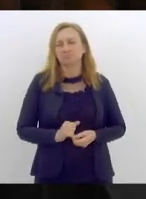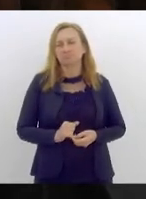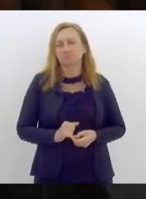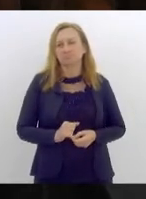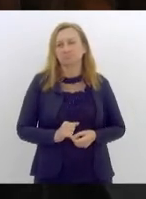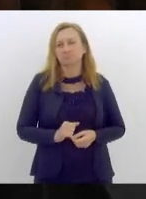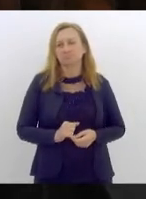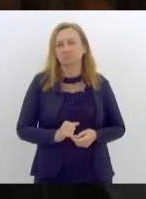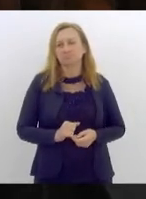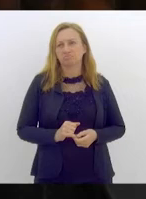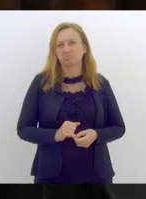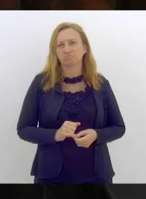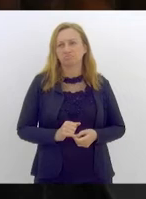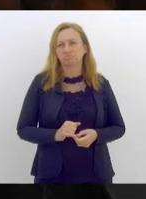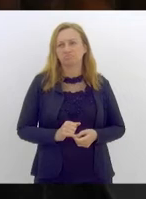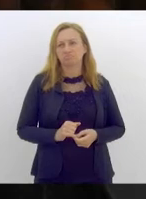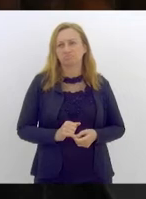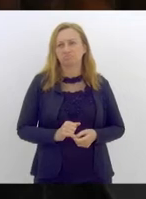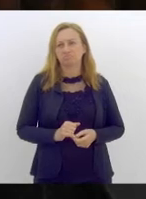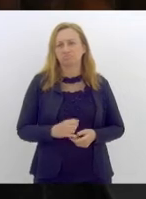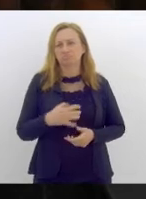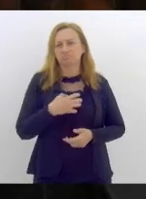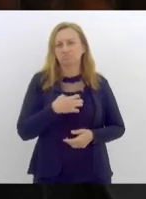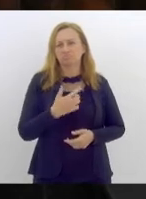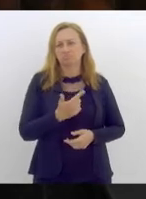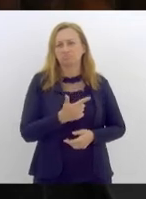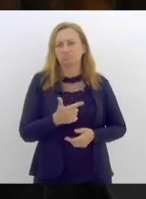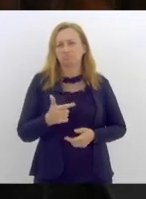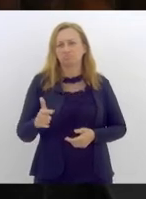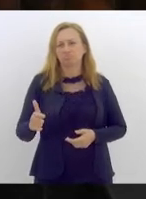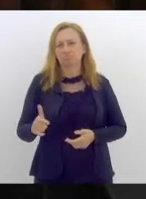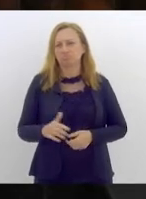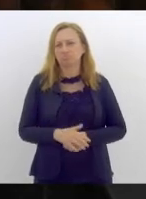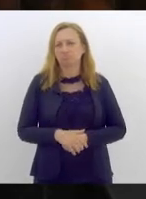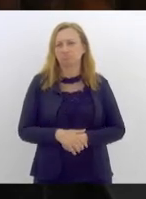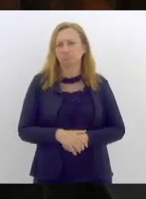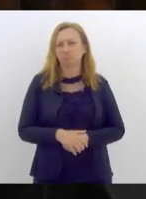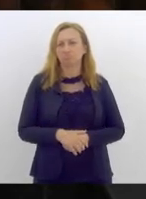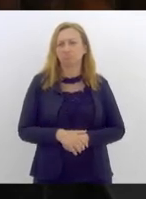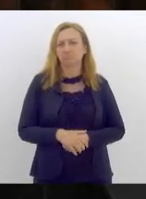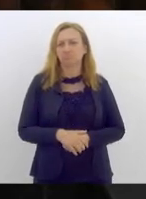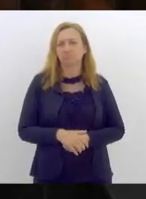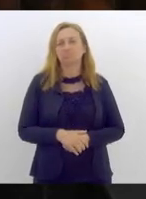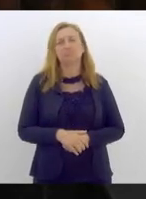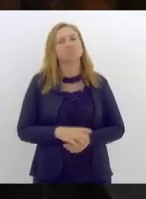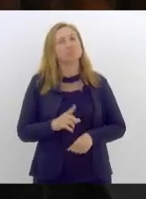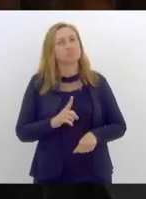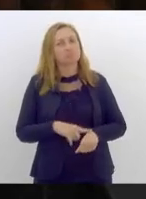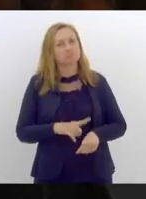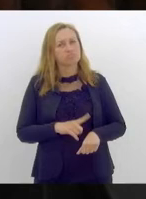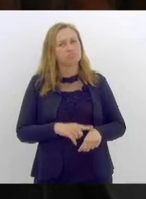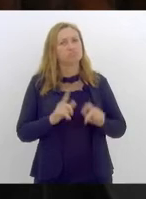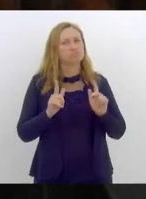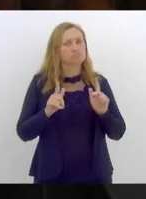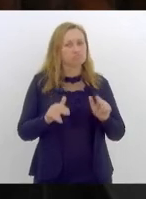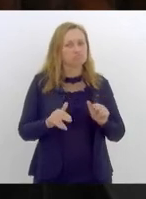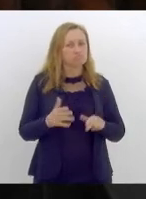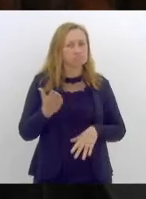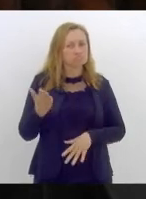totalmente des temperada a gente já viveu Episódio similares